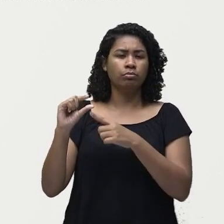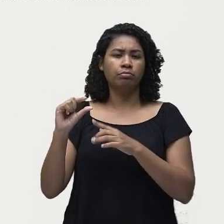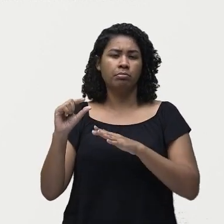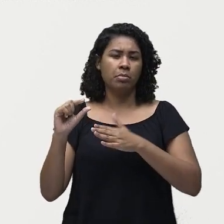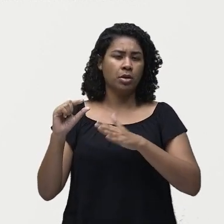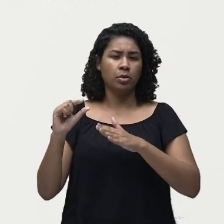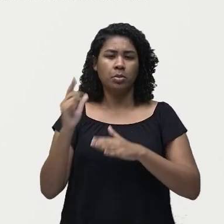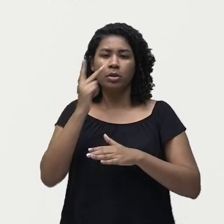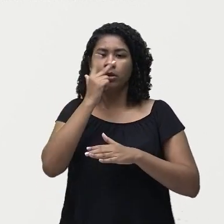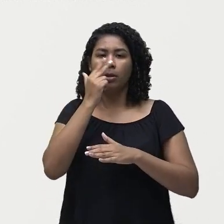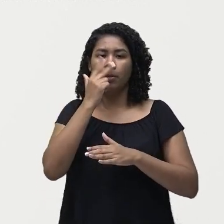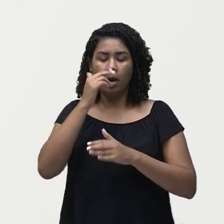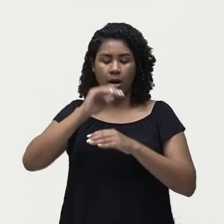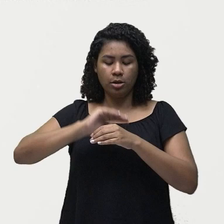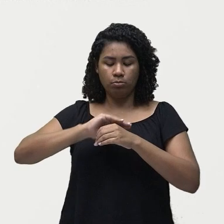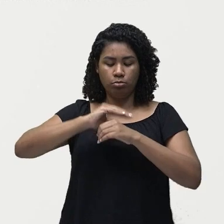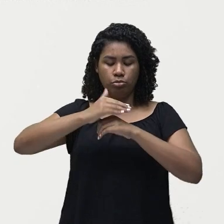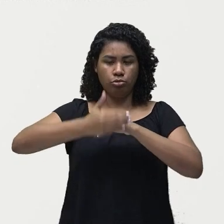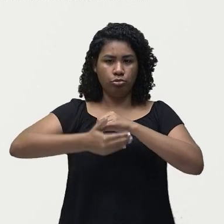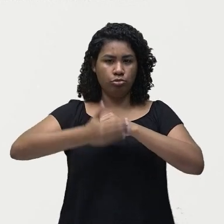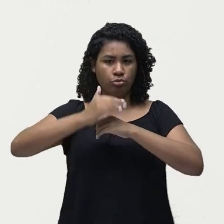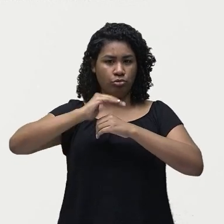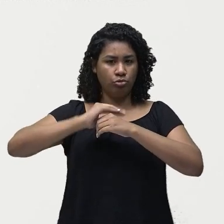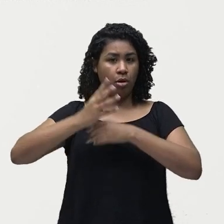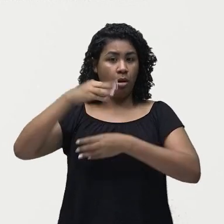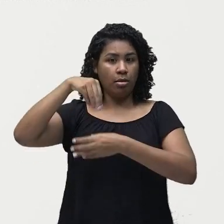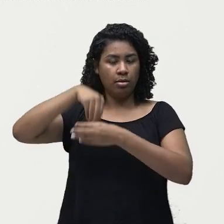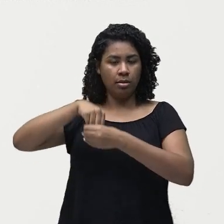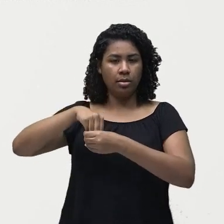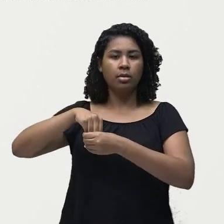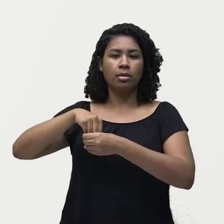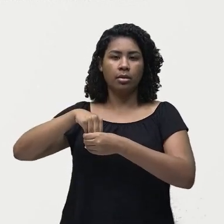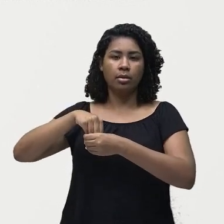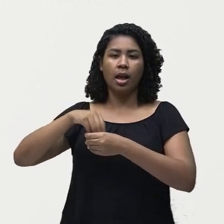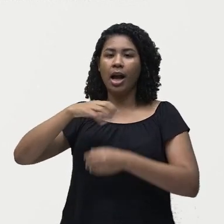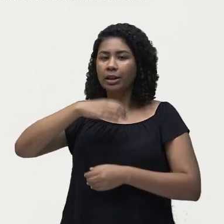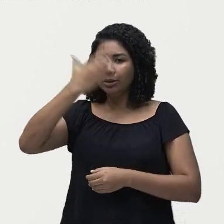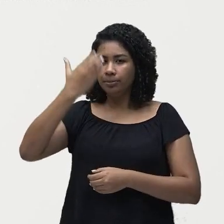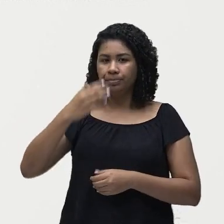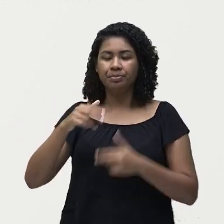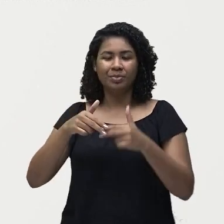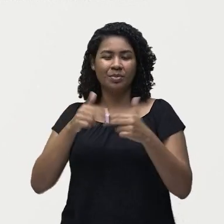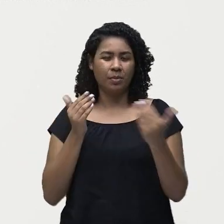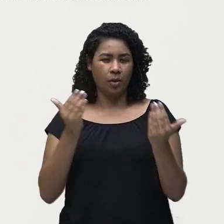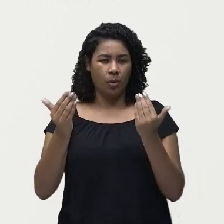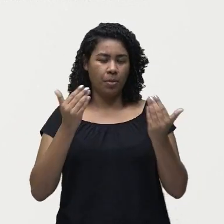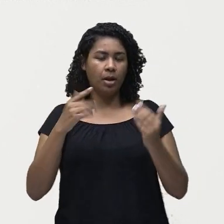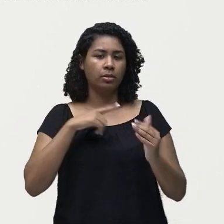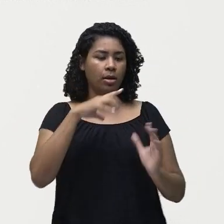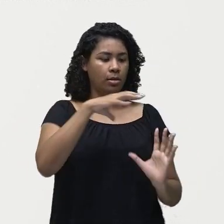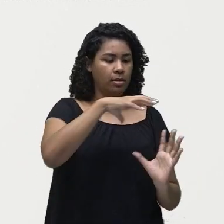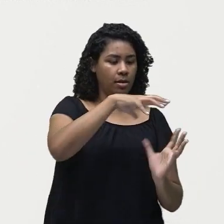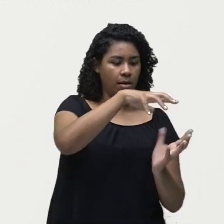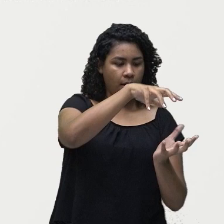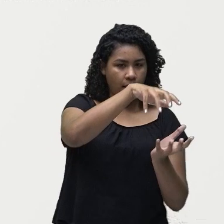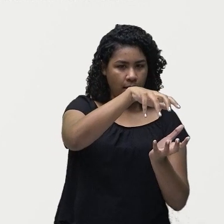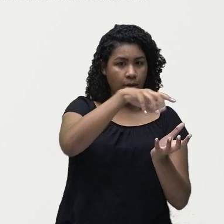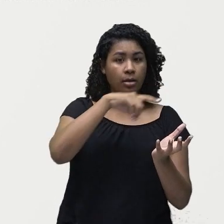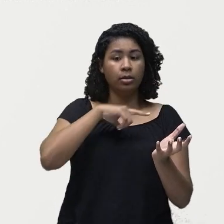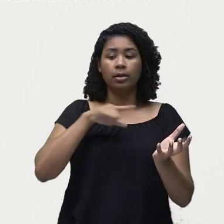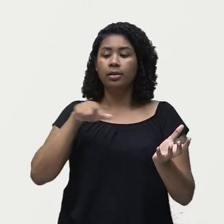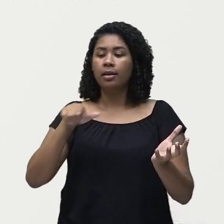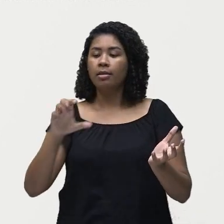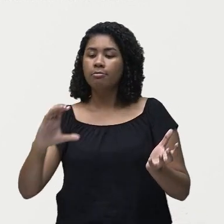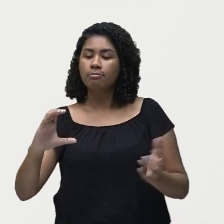da fruta, né? Então a gente tem o planeta Terra, mostrando aí pra gente, né, a sua representação, e temos essa